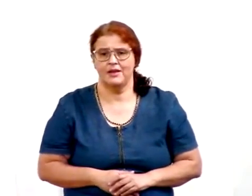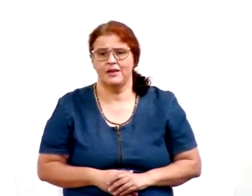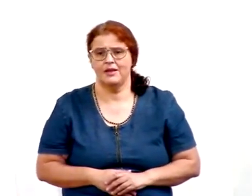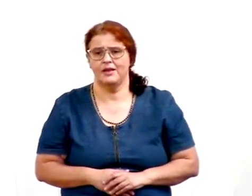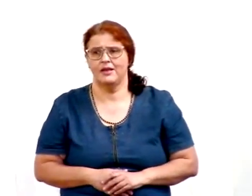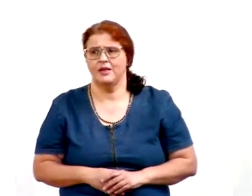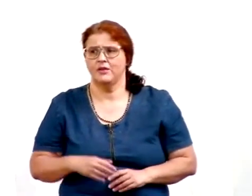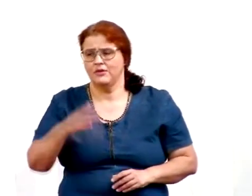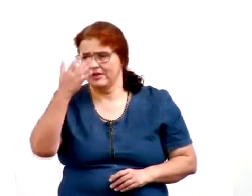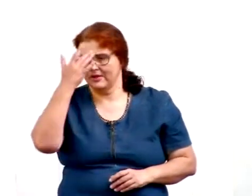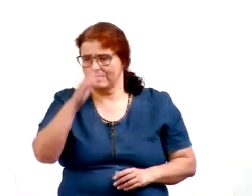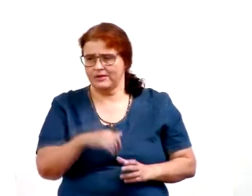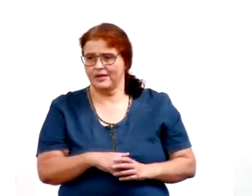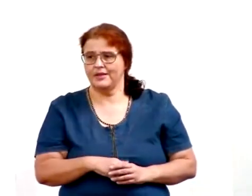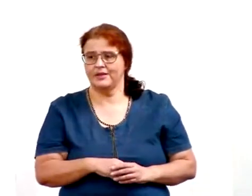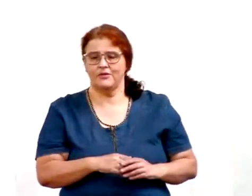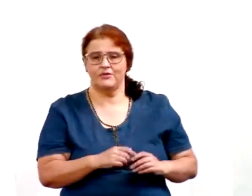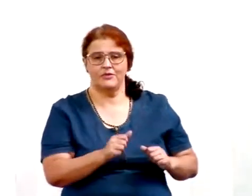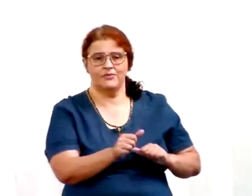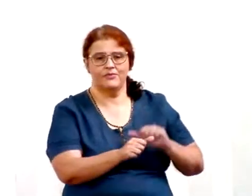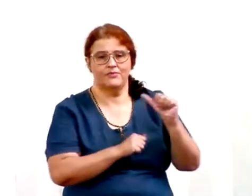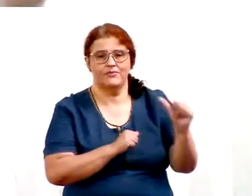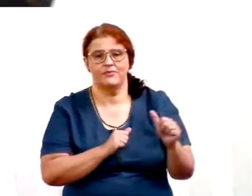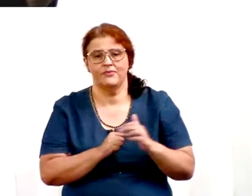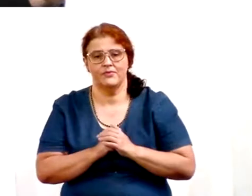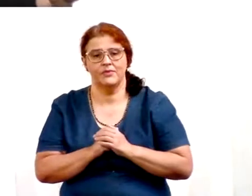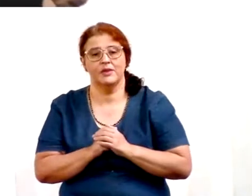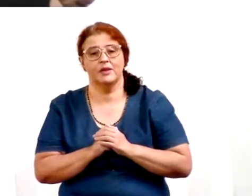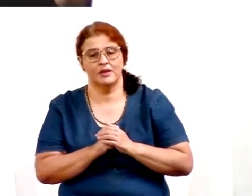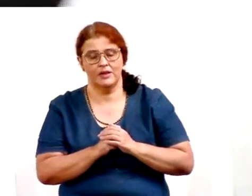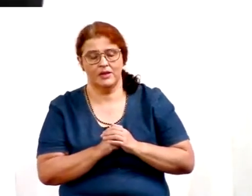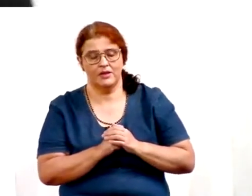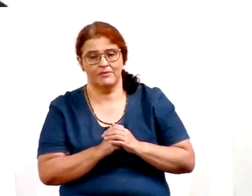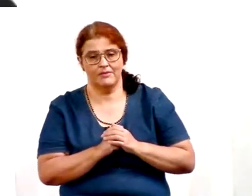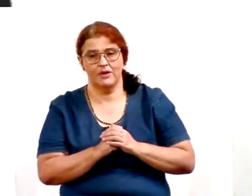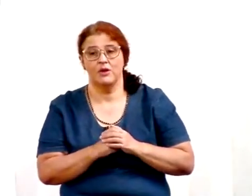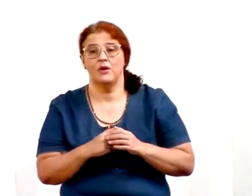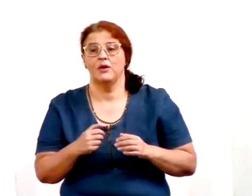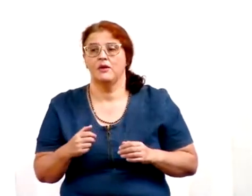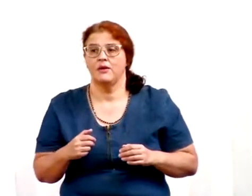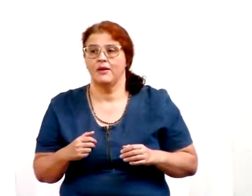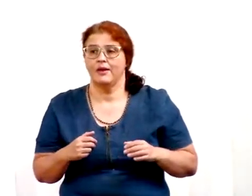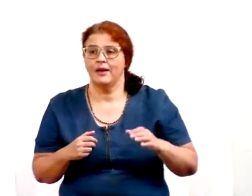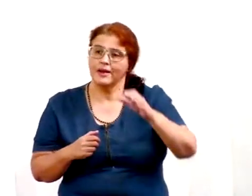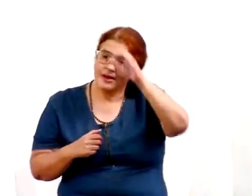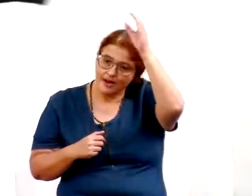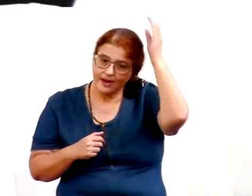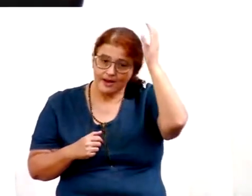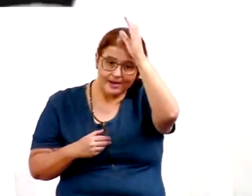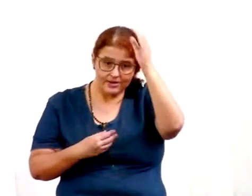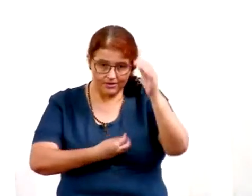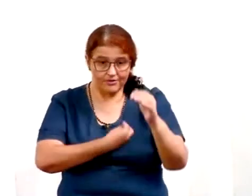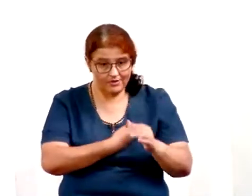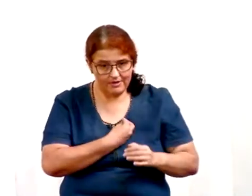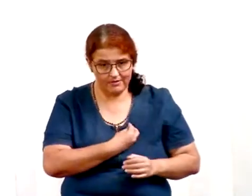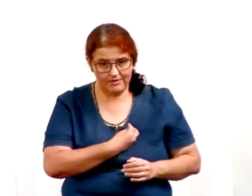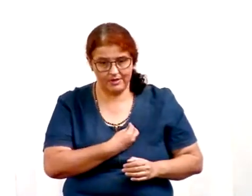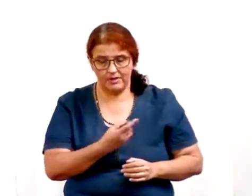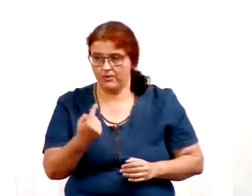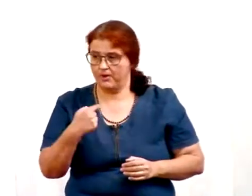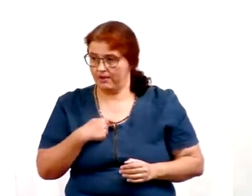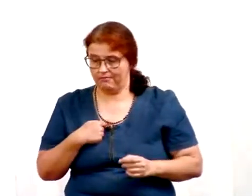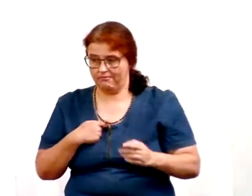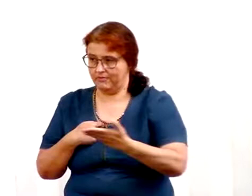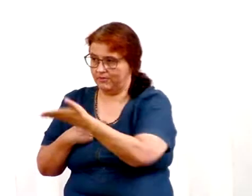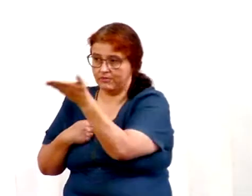a coluna central do cristianismo. Porque Cristo vive, eu e você, todos nós estamos aqui adorando a um